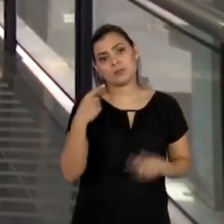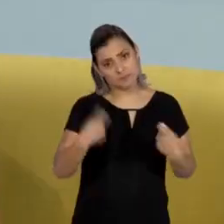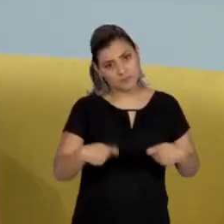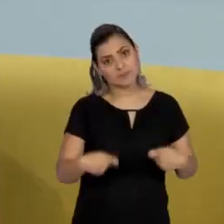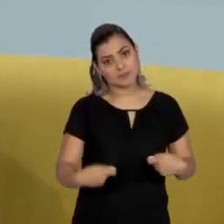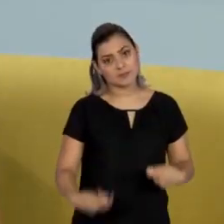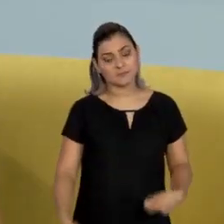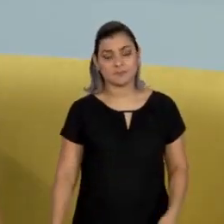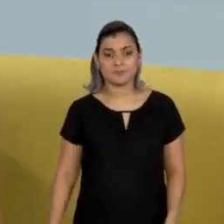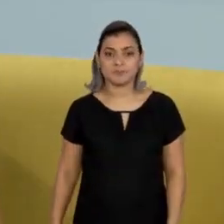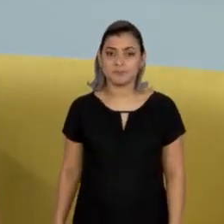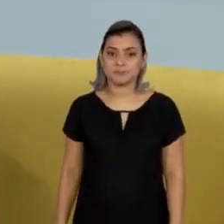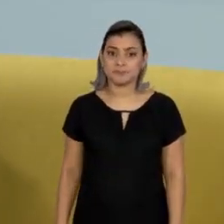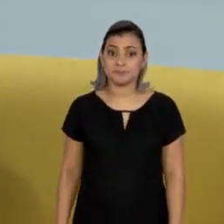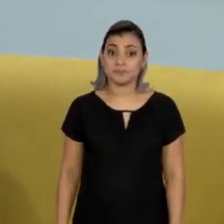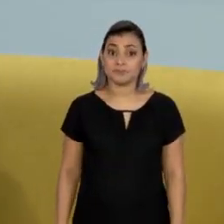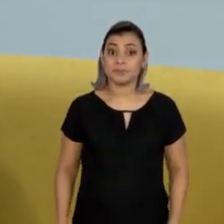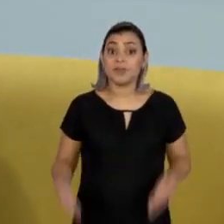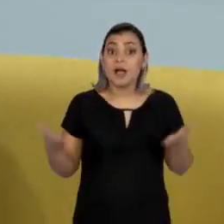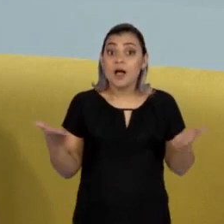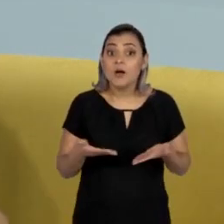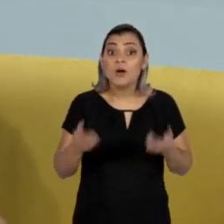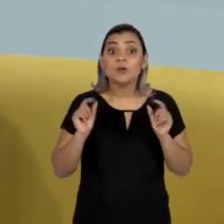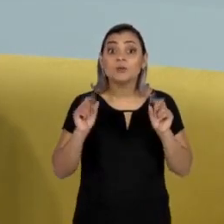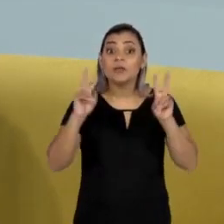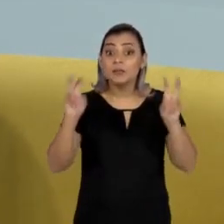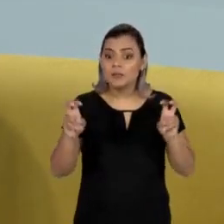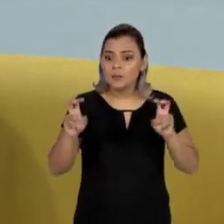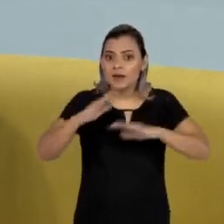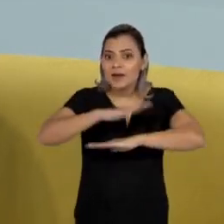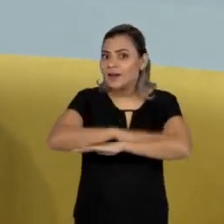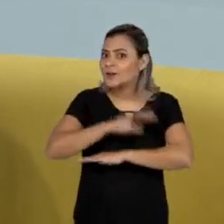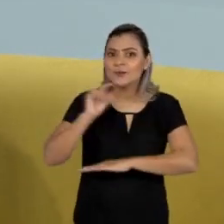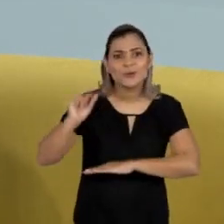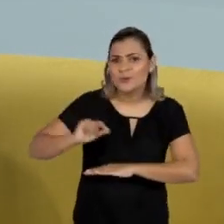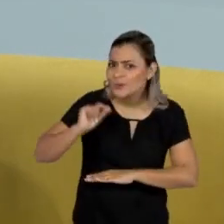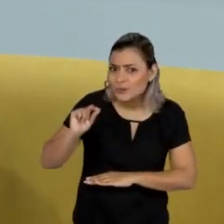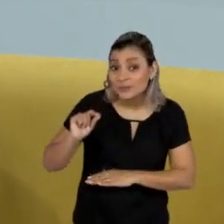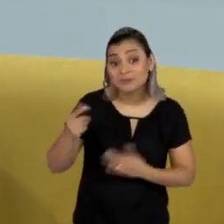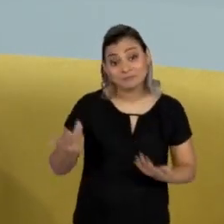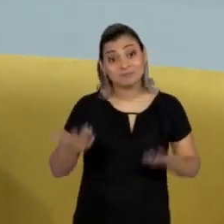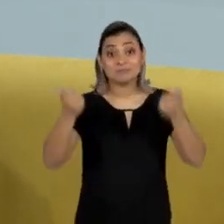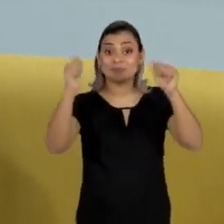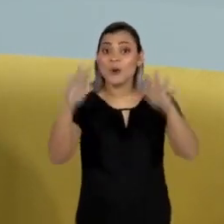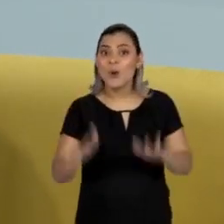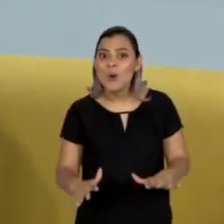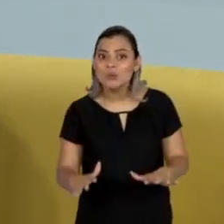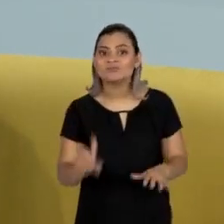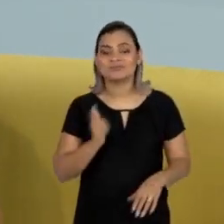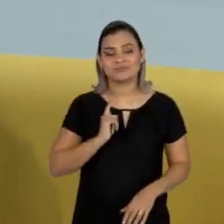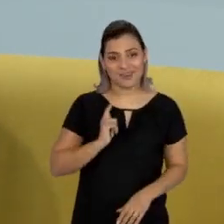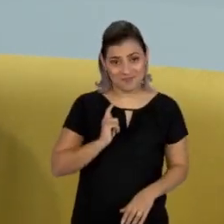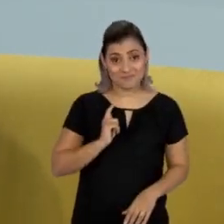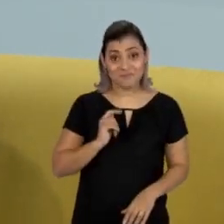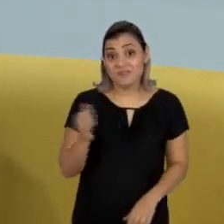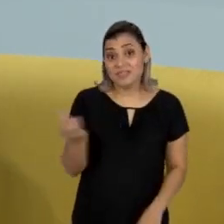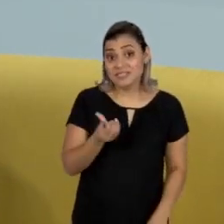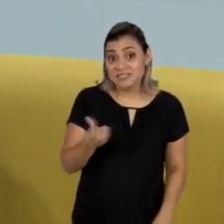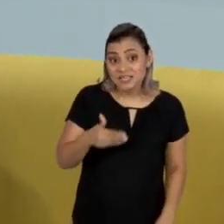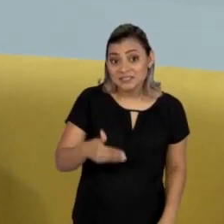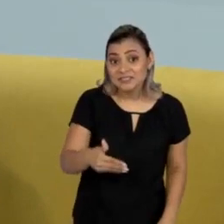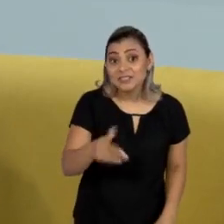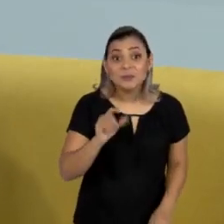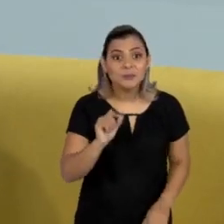adolescentes. Agora vamos para o tema da nossa conversa do estúdio de hoje, que é a Black Friday. Na sexta-feira,